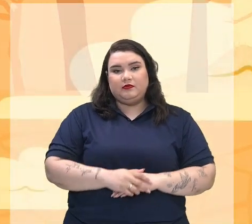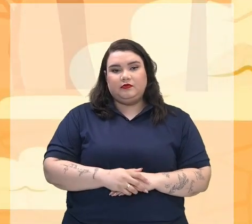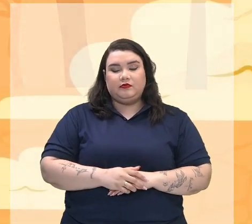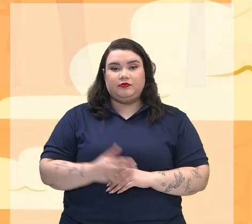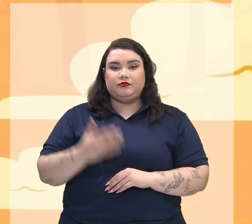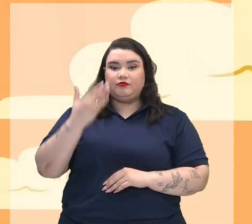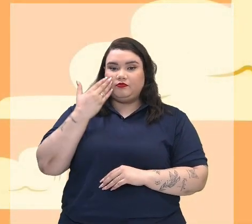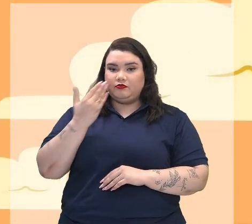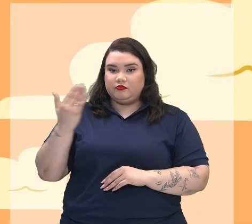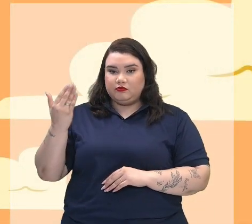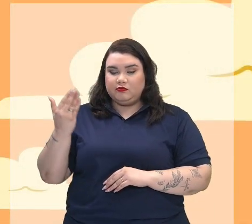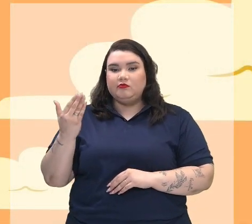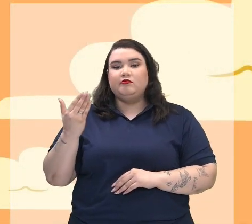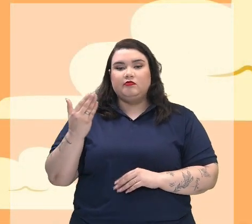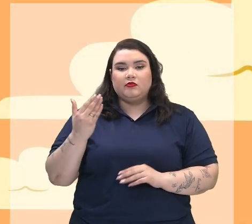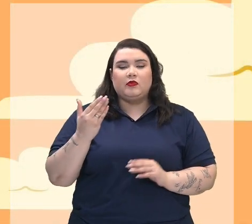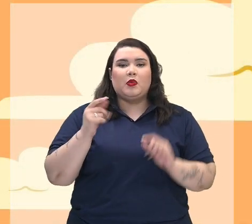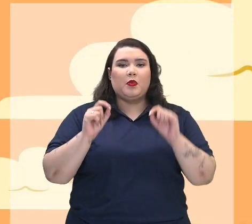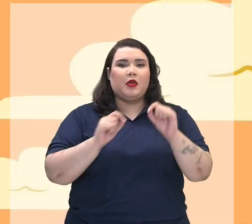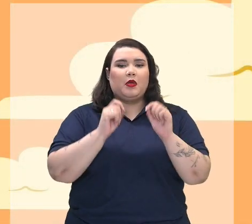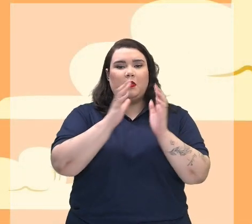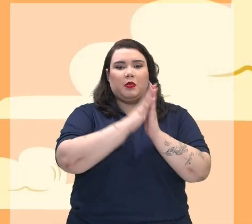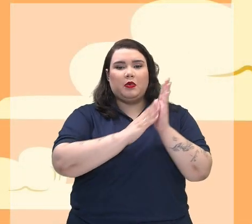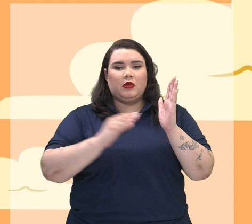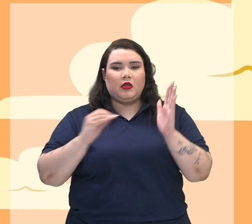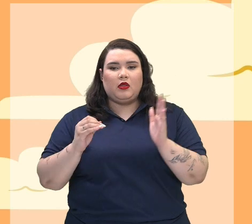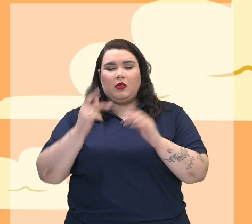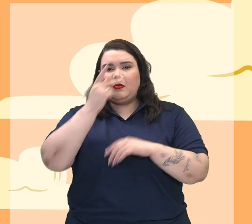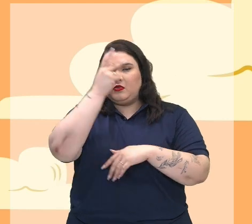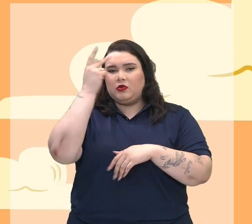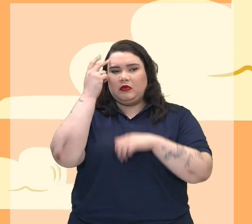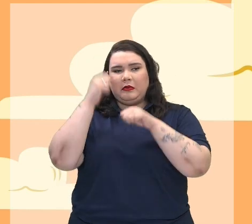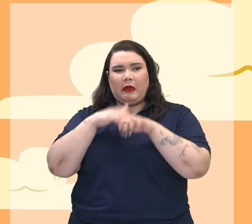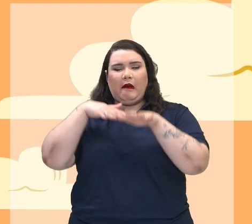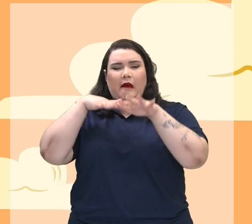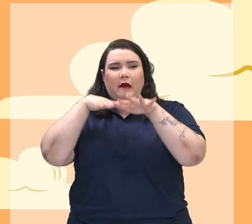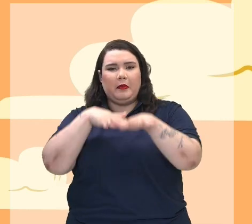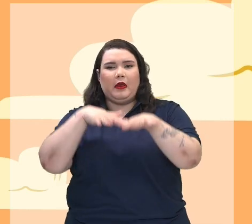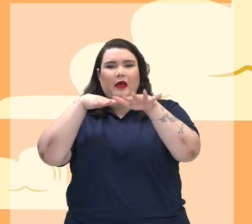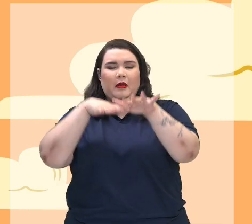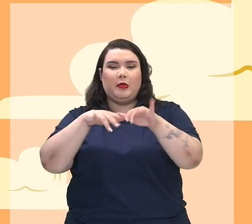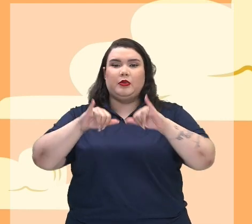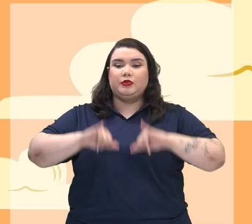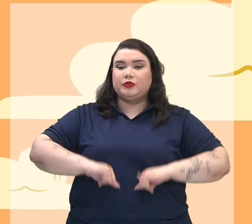no sertão sem fim, seguem os retirantes, como tantas outras famílias.